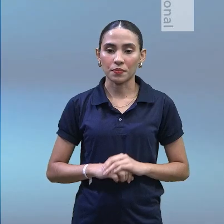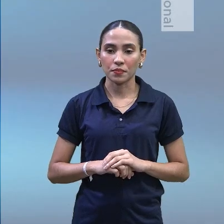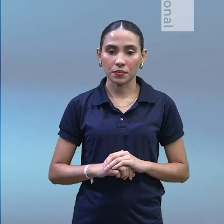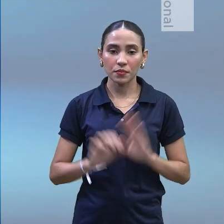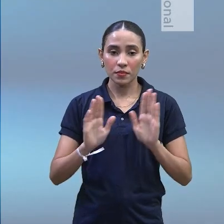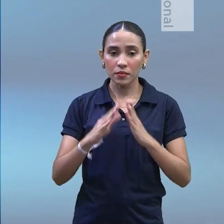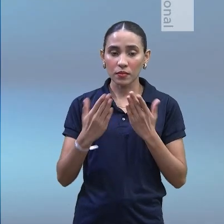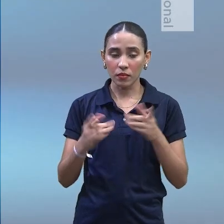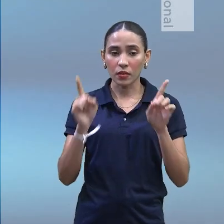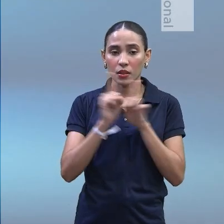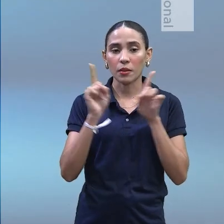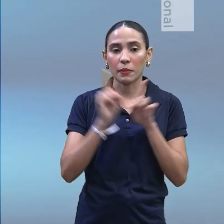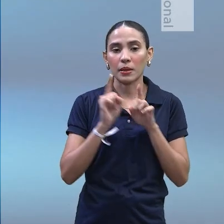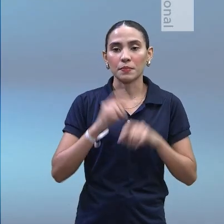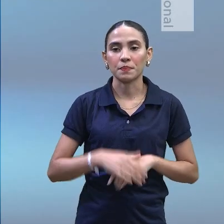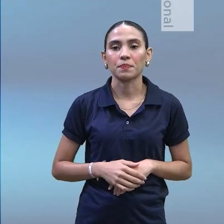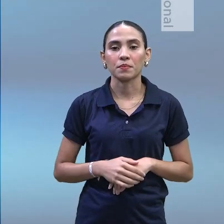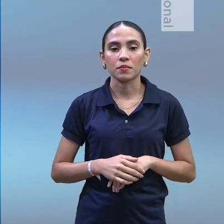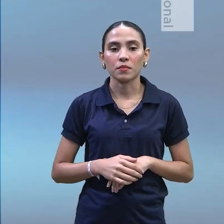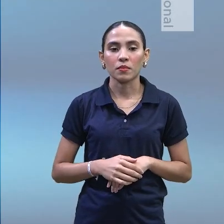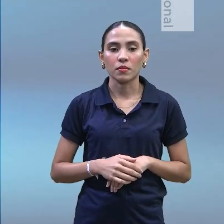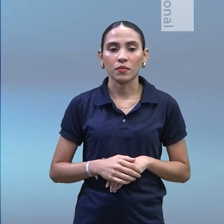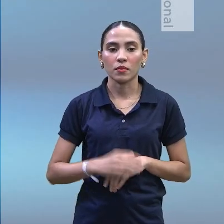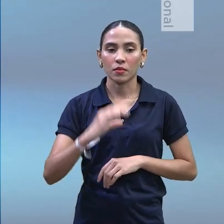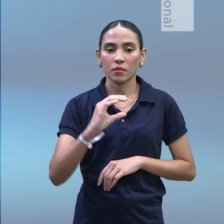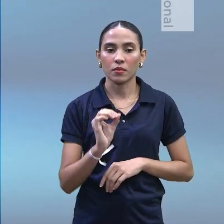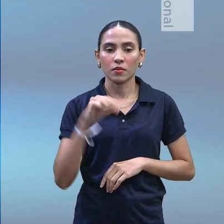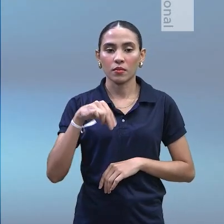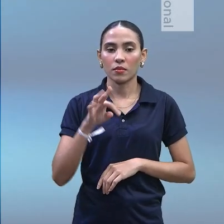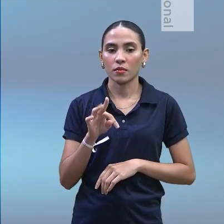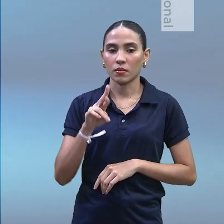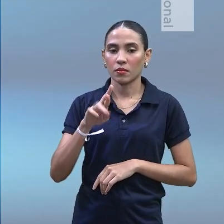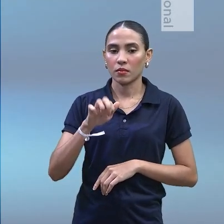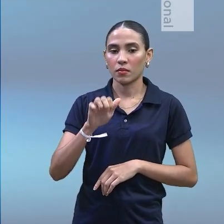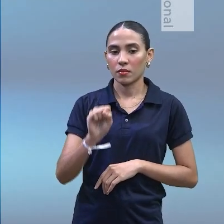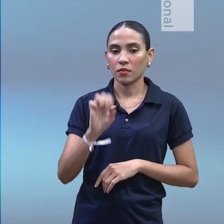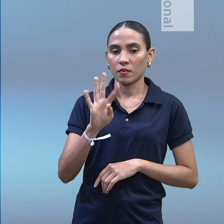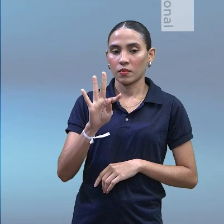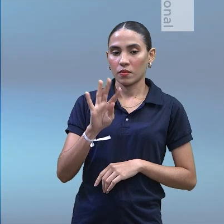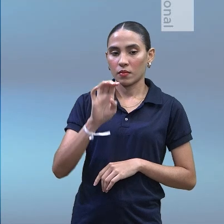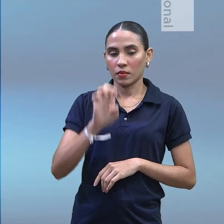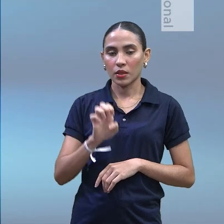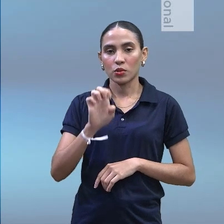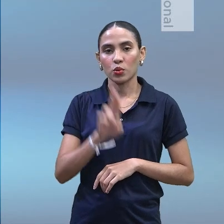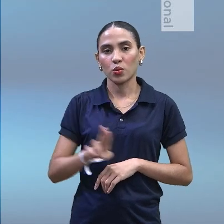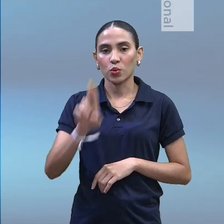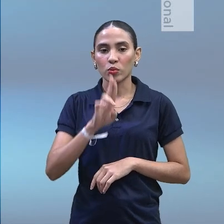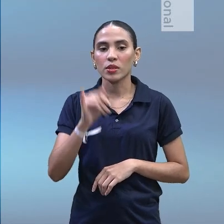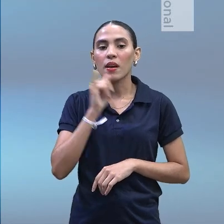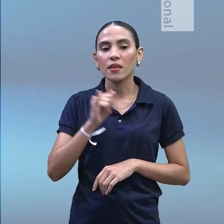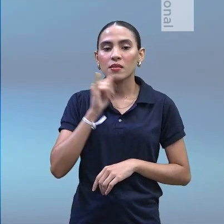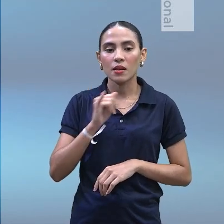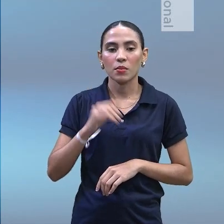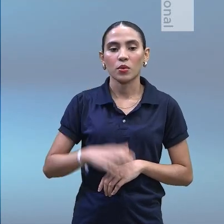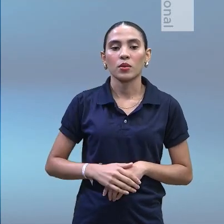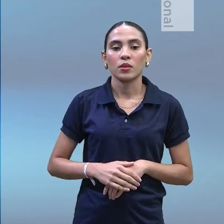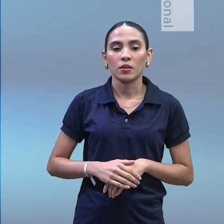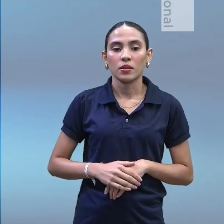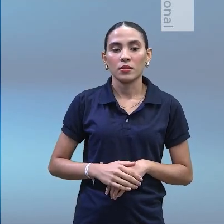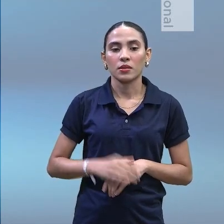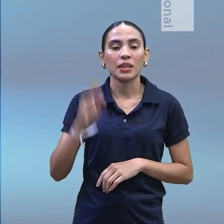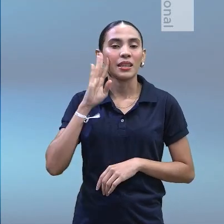vamos ter também uma parte do contraste que ele utiliza entre a realidade dura e a